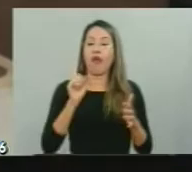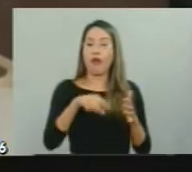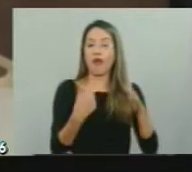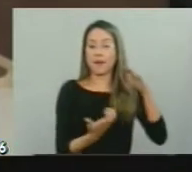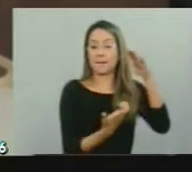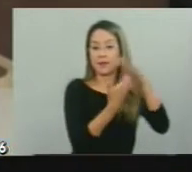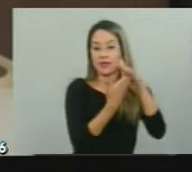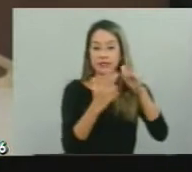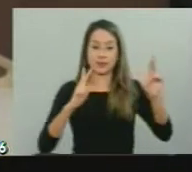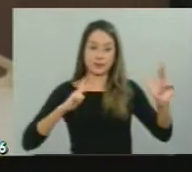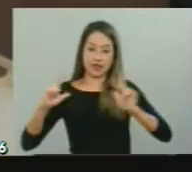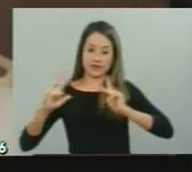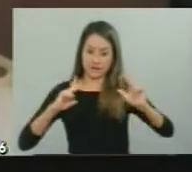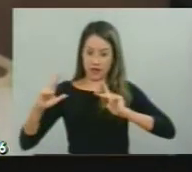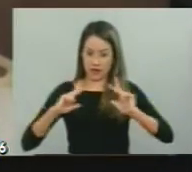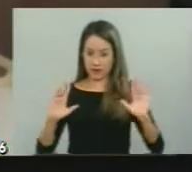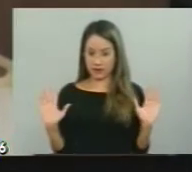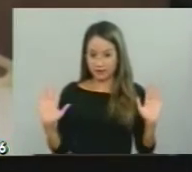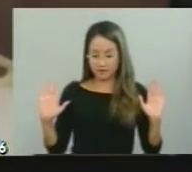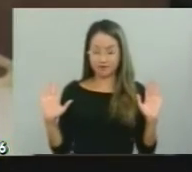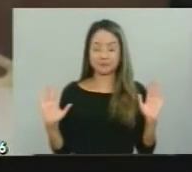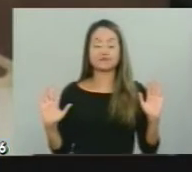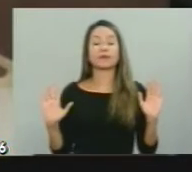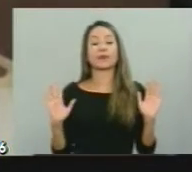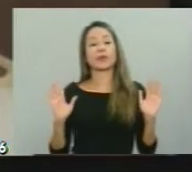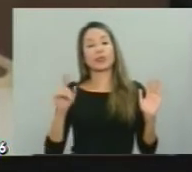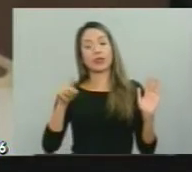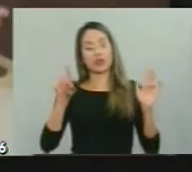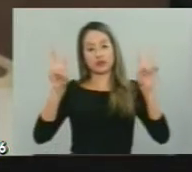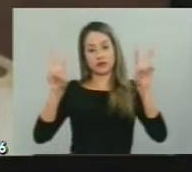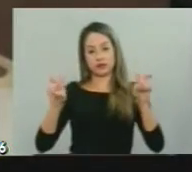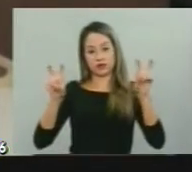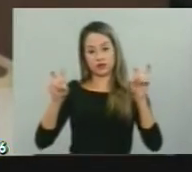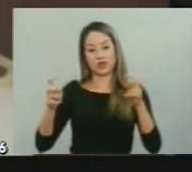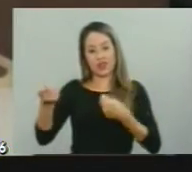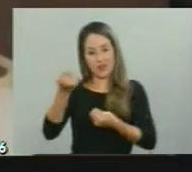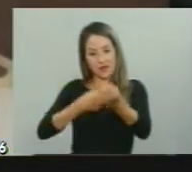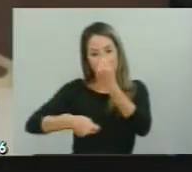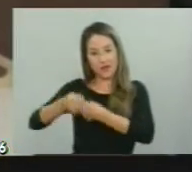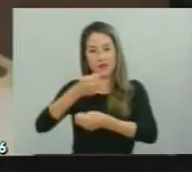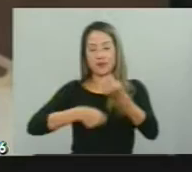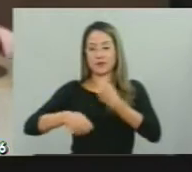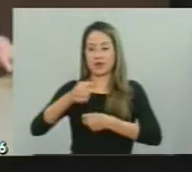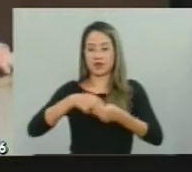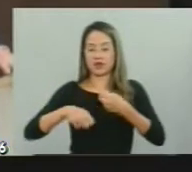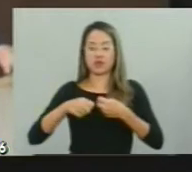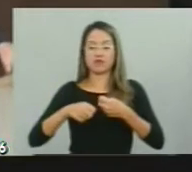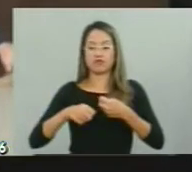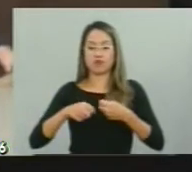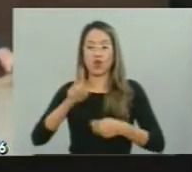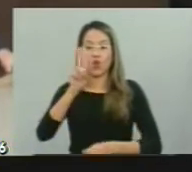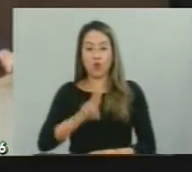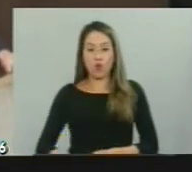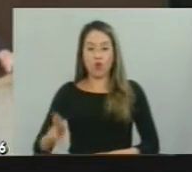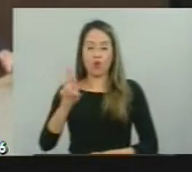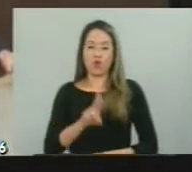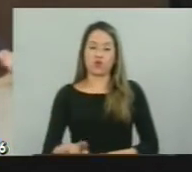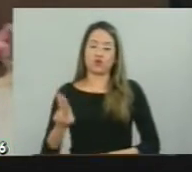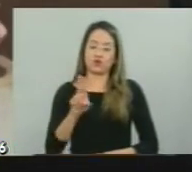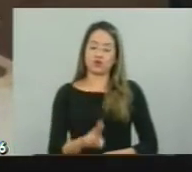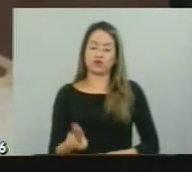falando um termo da economia que nos é bastante conhecida, se utiliza do bem público para a extração de